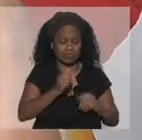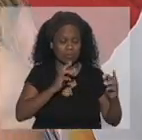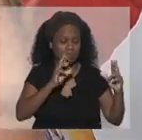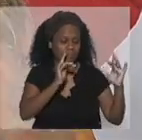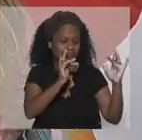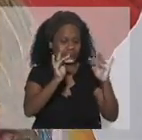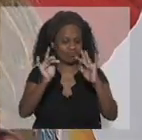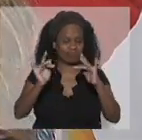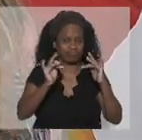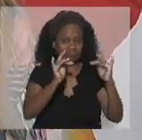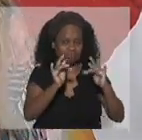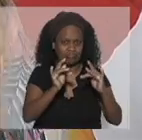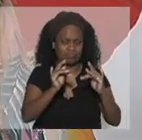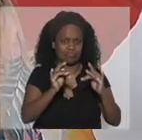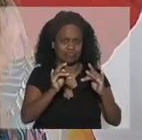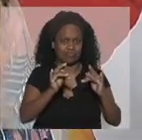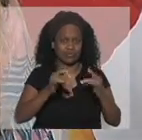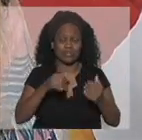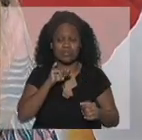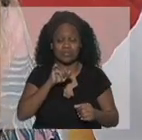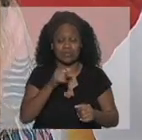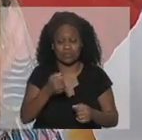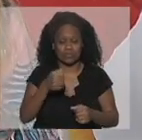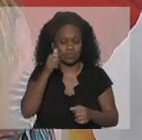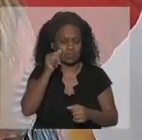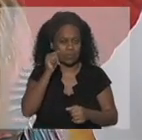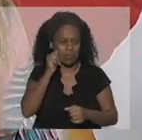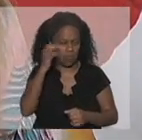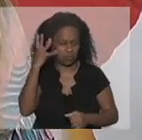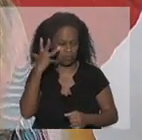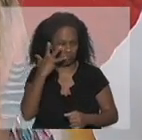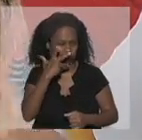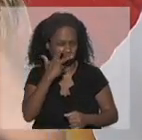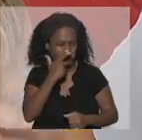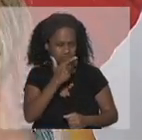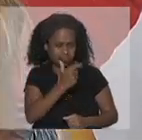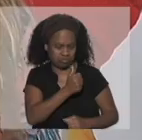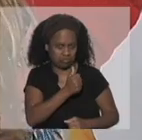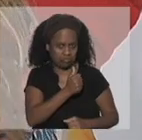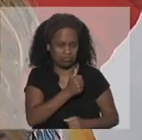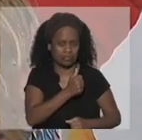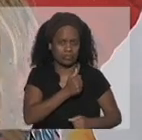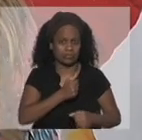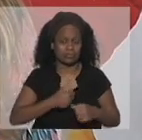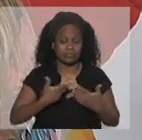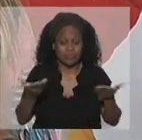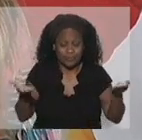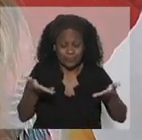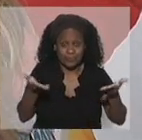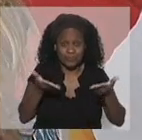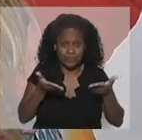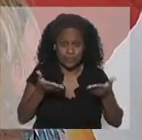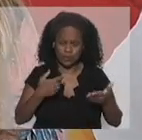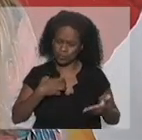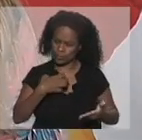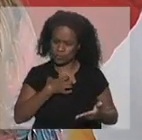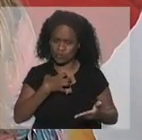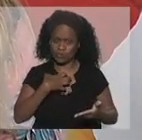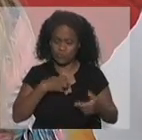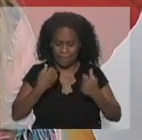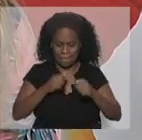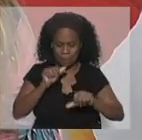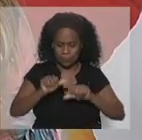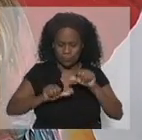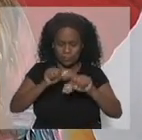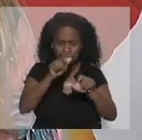nem o interesse amoroso do protagonista, não fosse uma pessoa sexualizada e sem complexidade. Mas hoje eu sinto